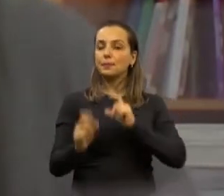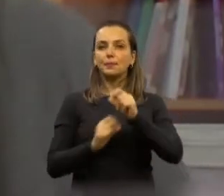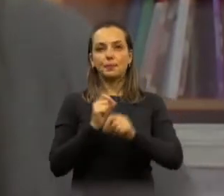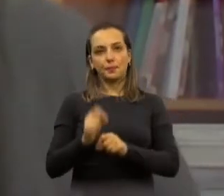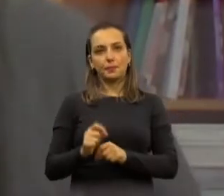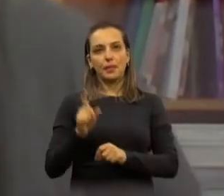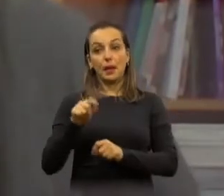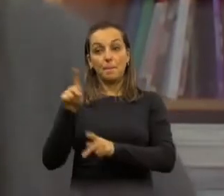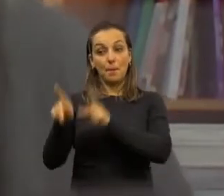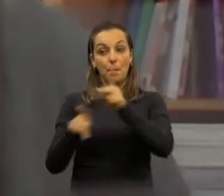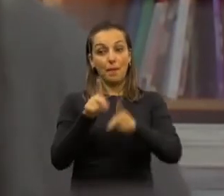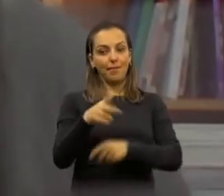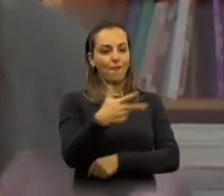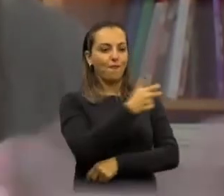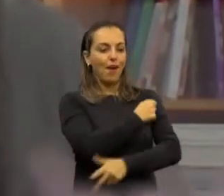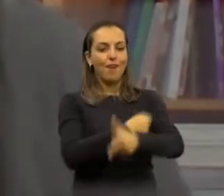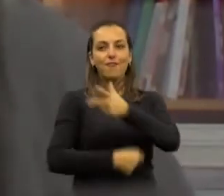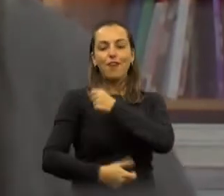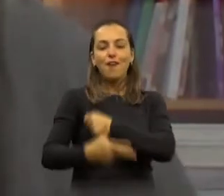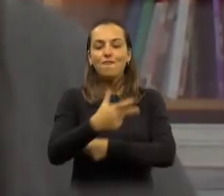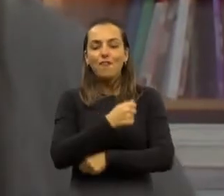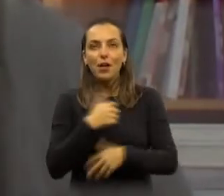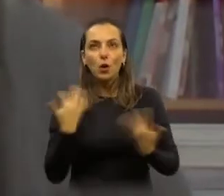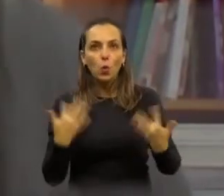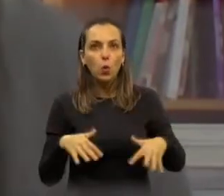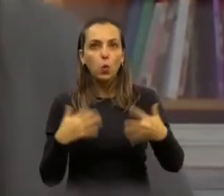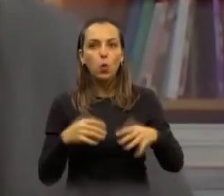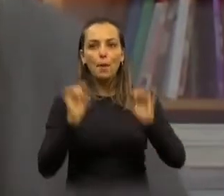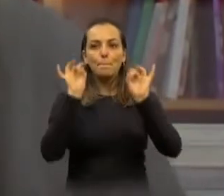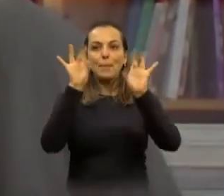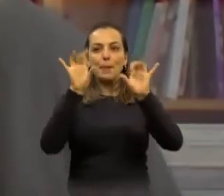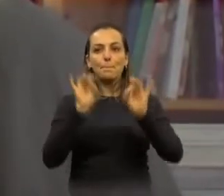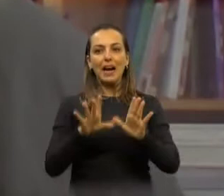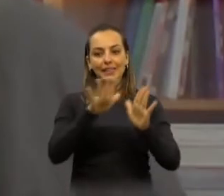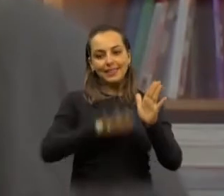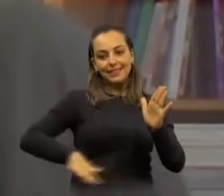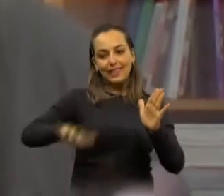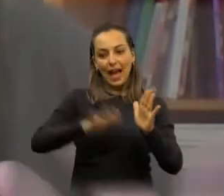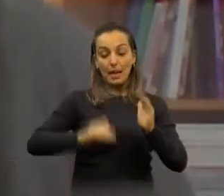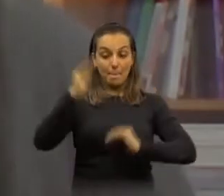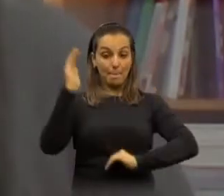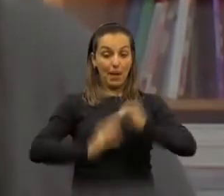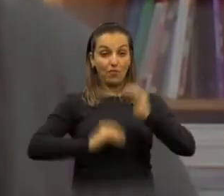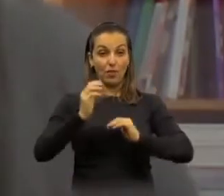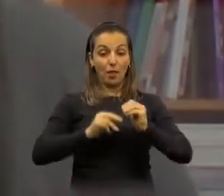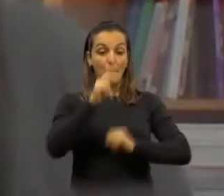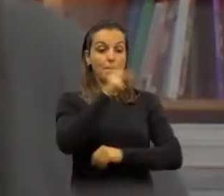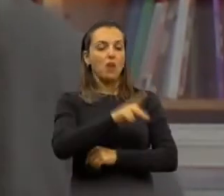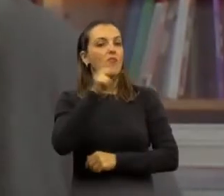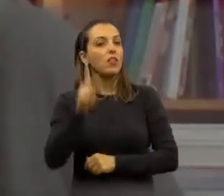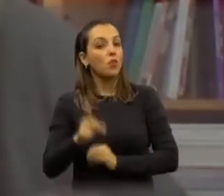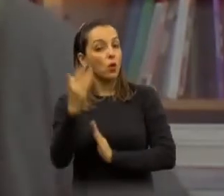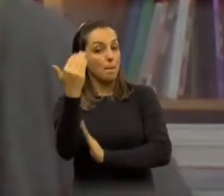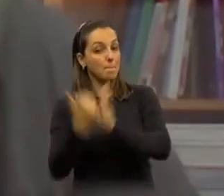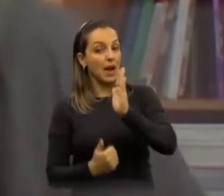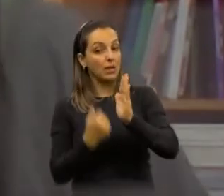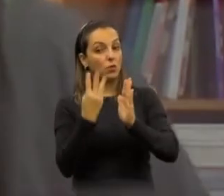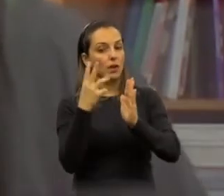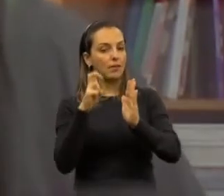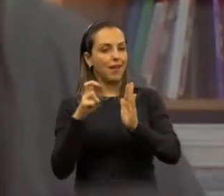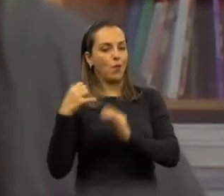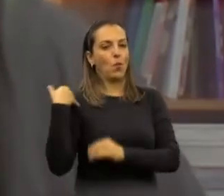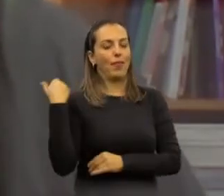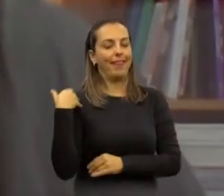o nosso povo sendo vacinado, sendo imunizado, em especial agora os professores que têm menos de 45